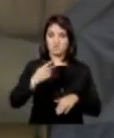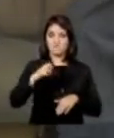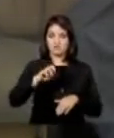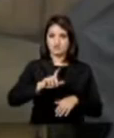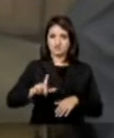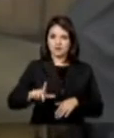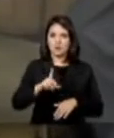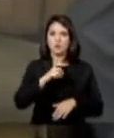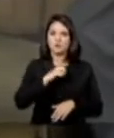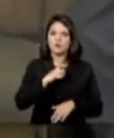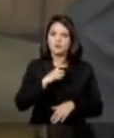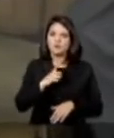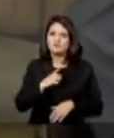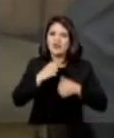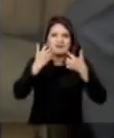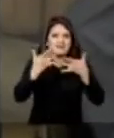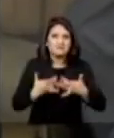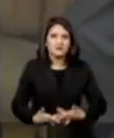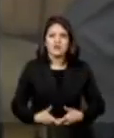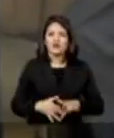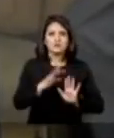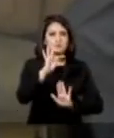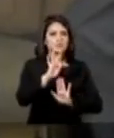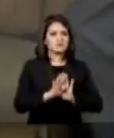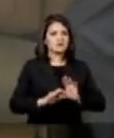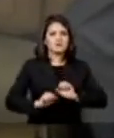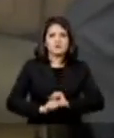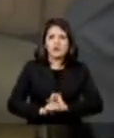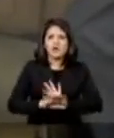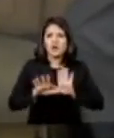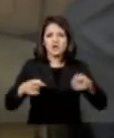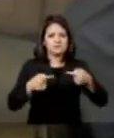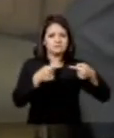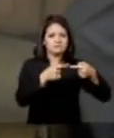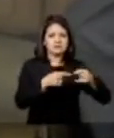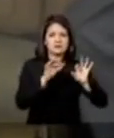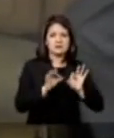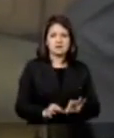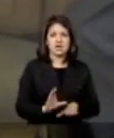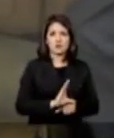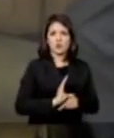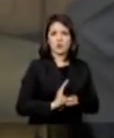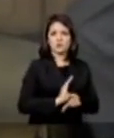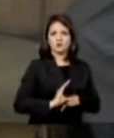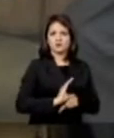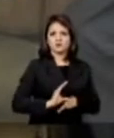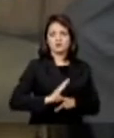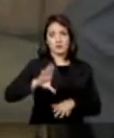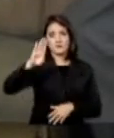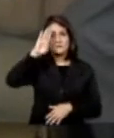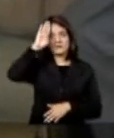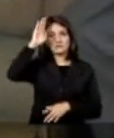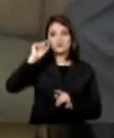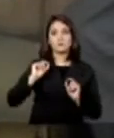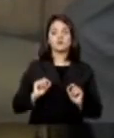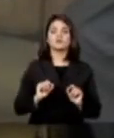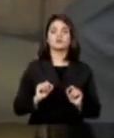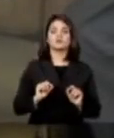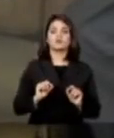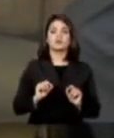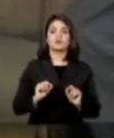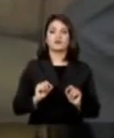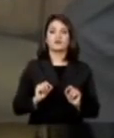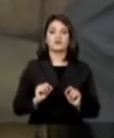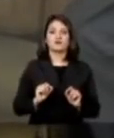forma irretocável em conformidade com os dispositivos constitucionais, principalmente com o preceito fundamental